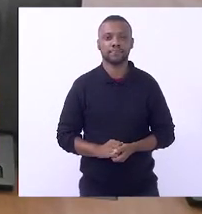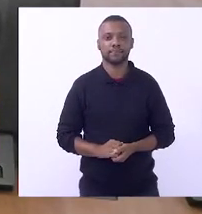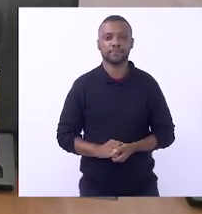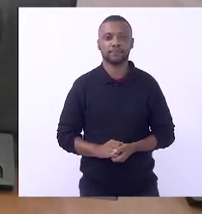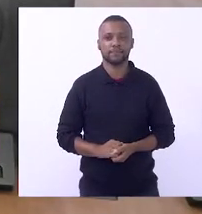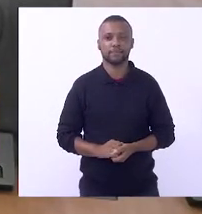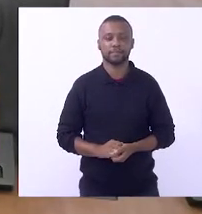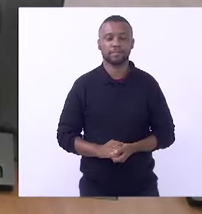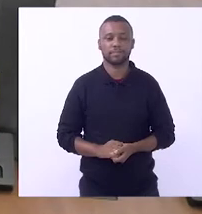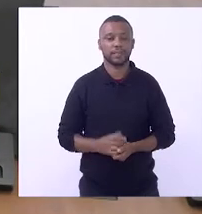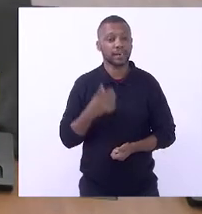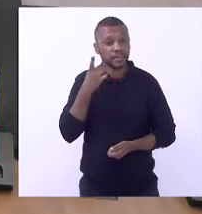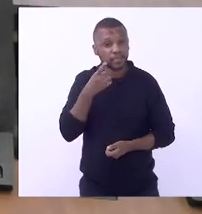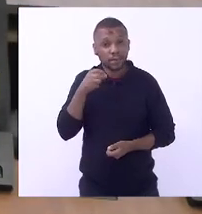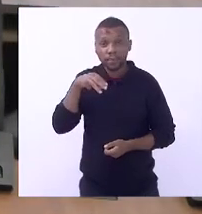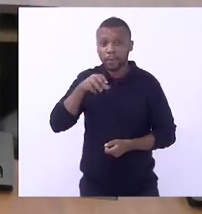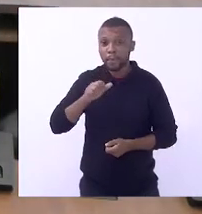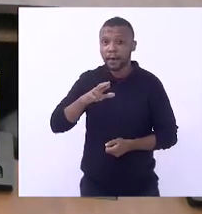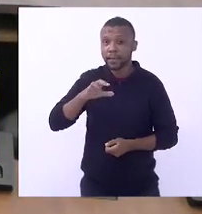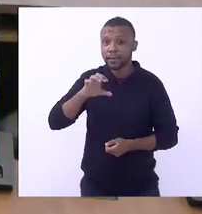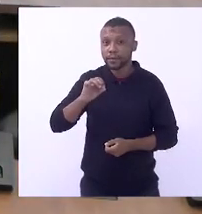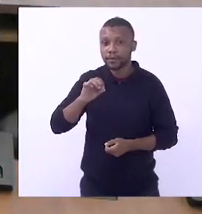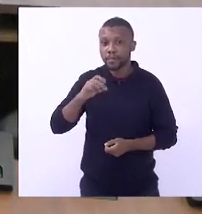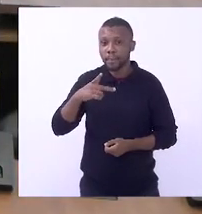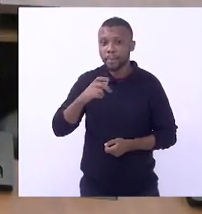Deputado Márcio Pacheco.